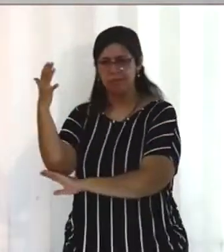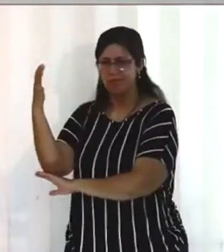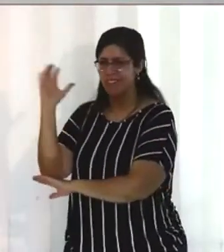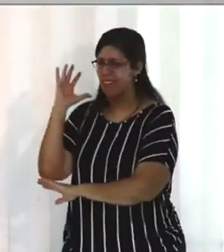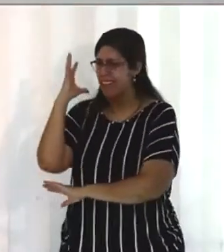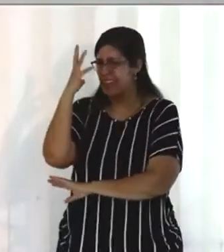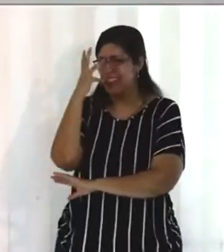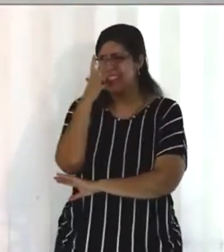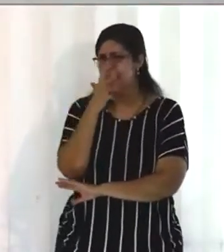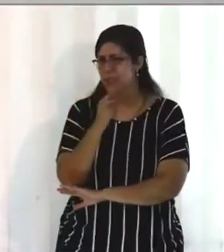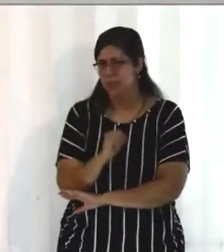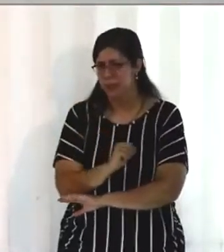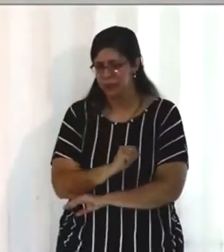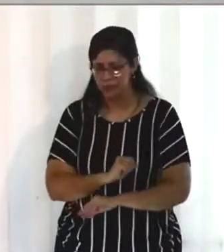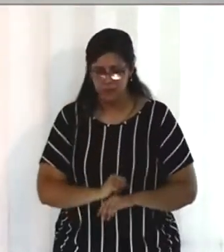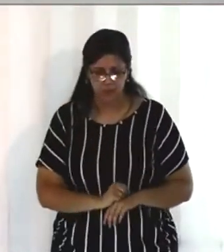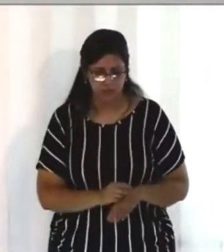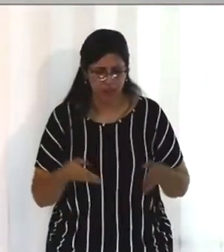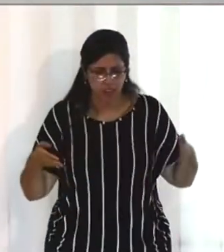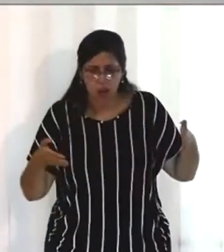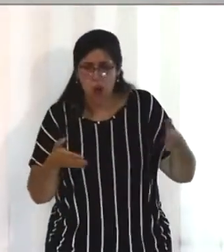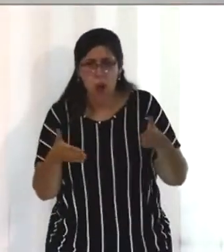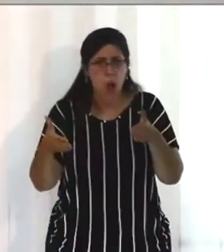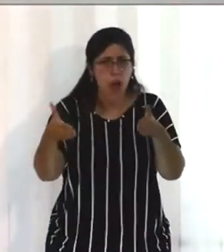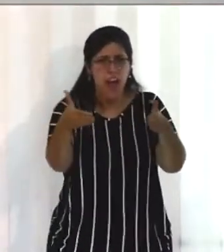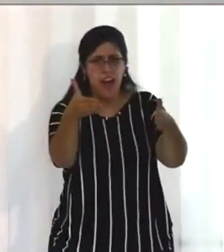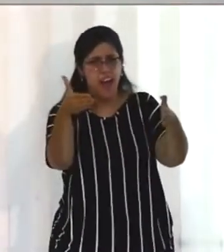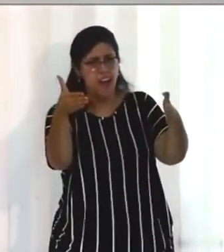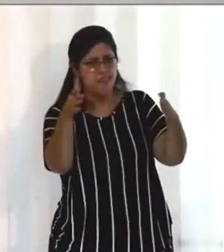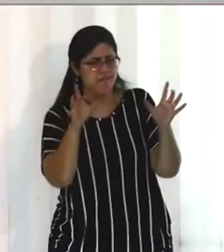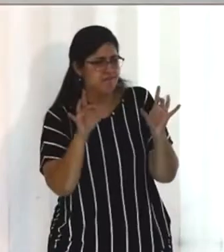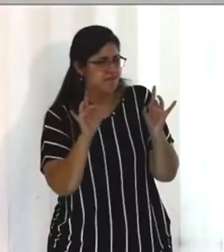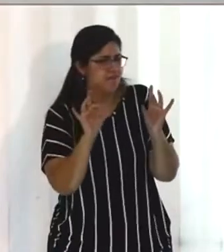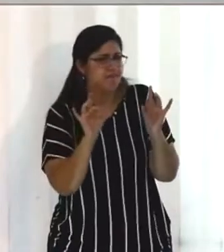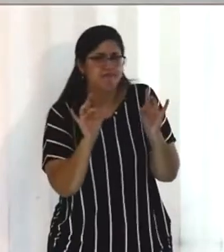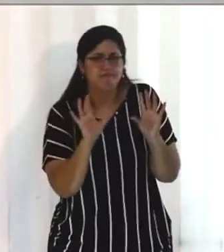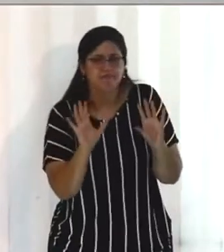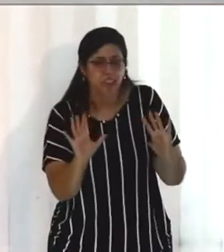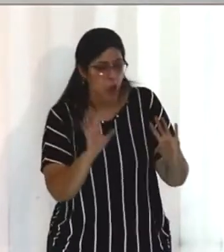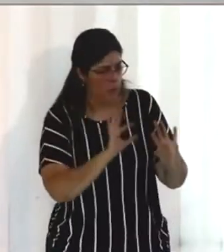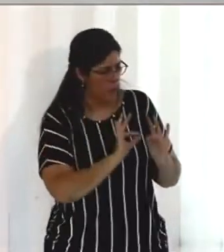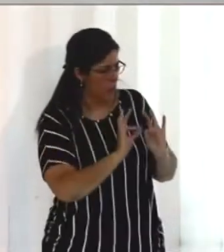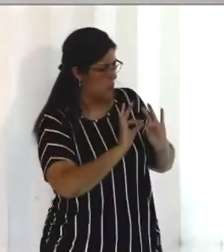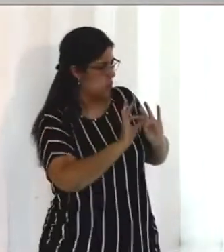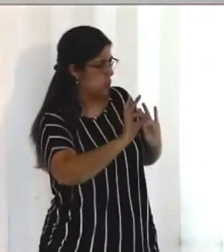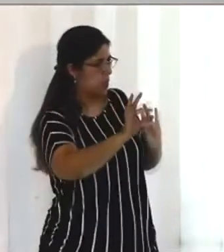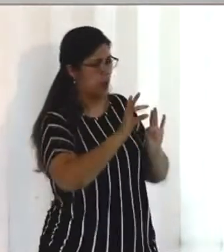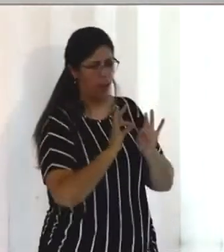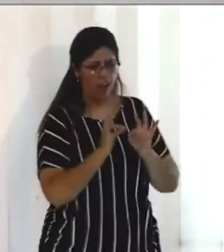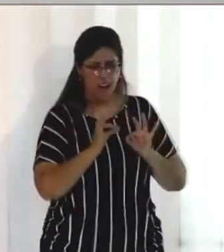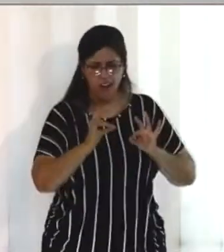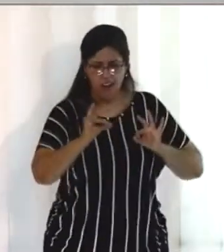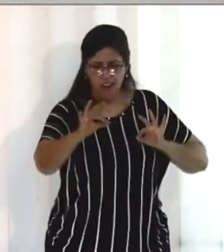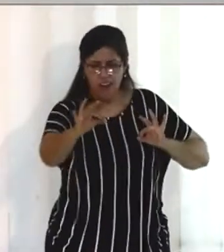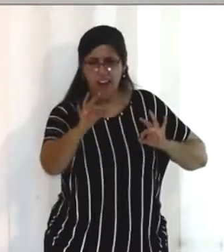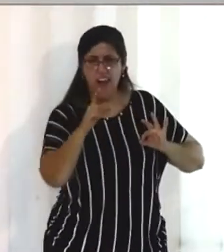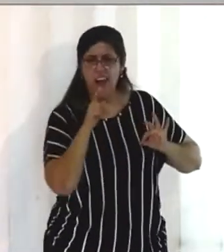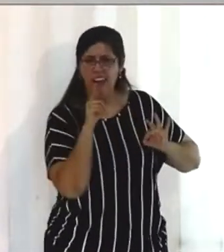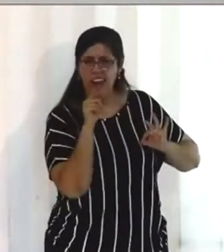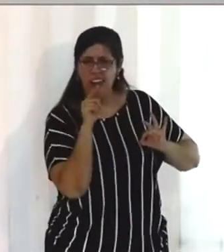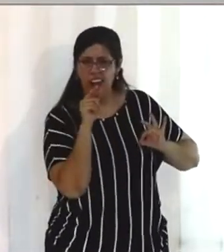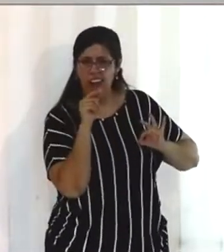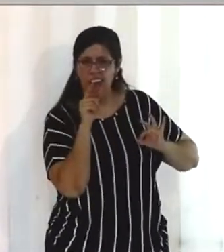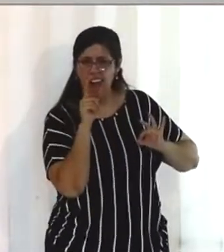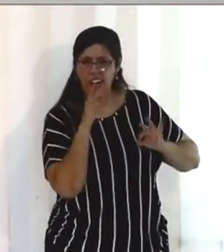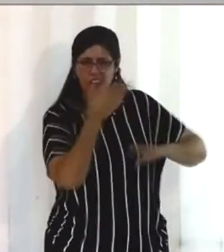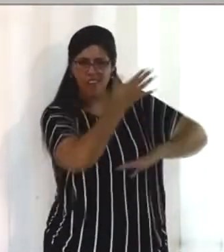riqueza mesmo. As ruas eram especiais, com uma forma de canal por onde a água que